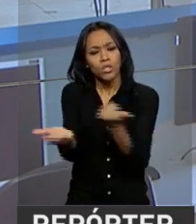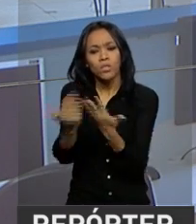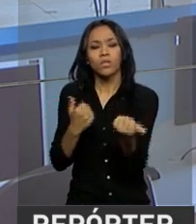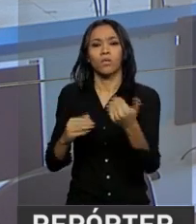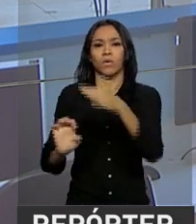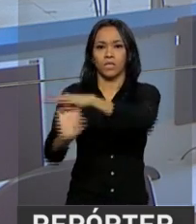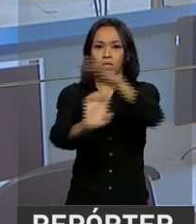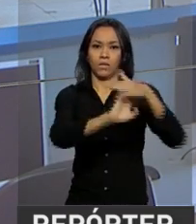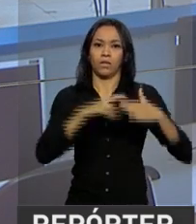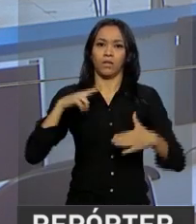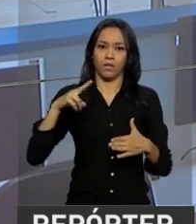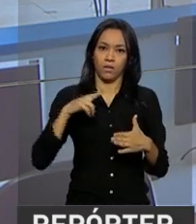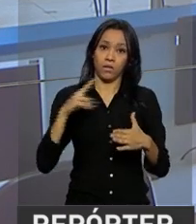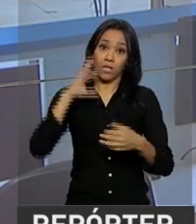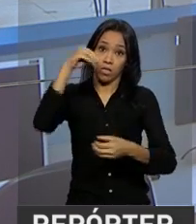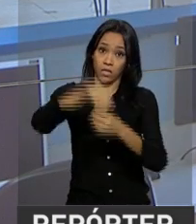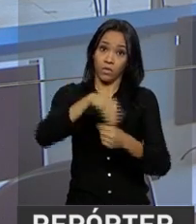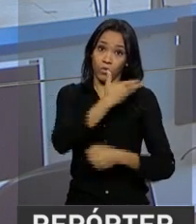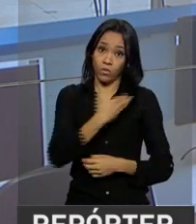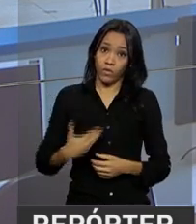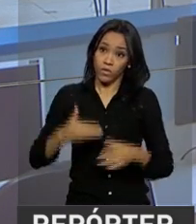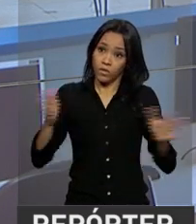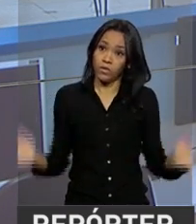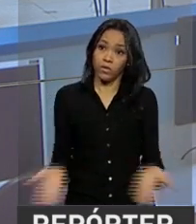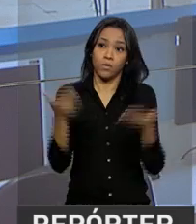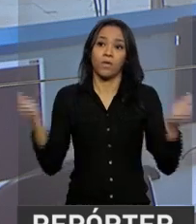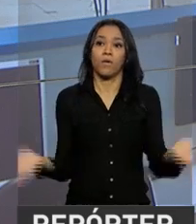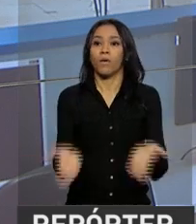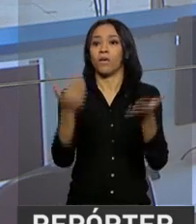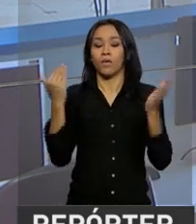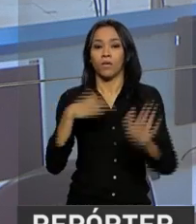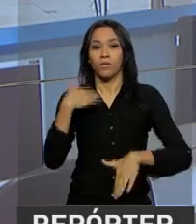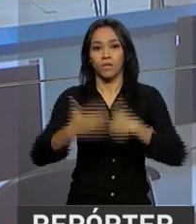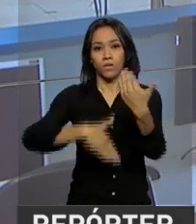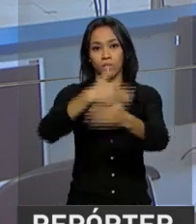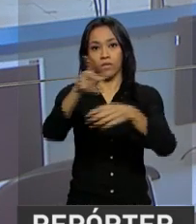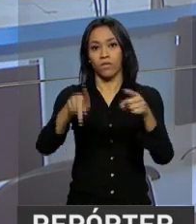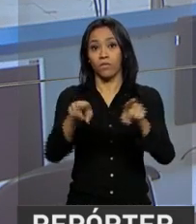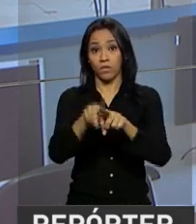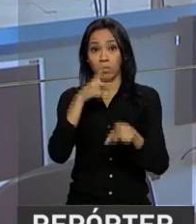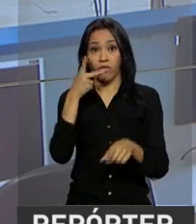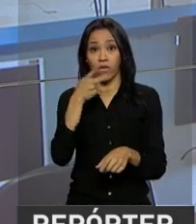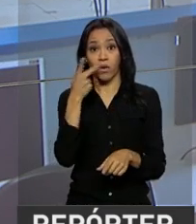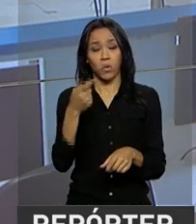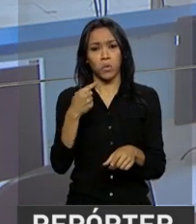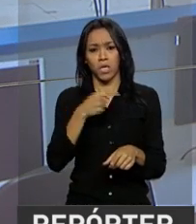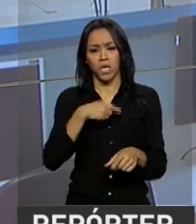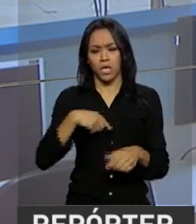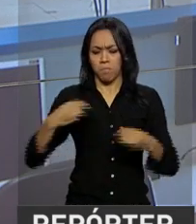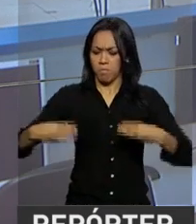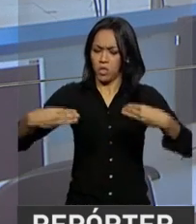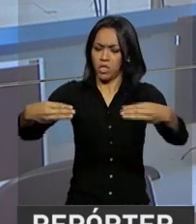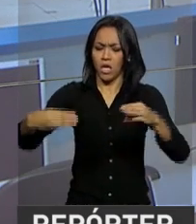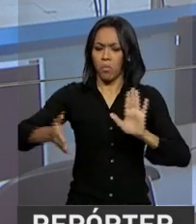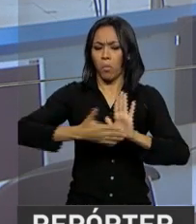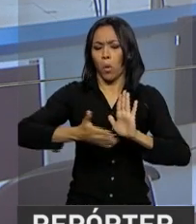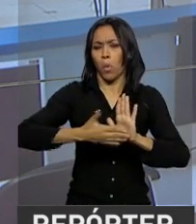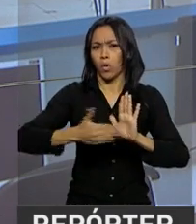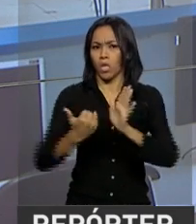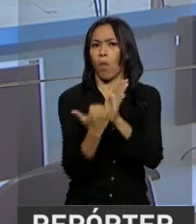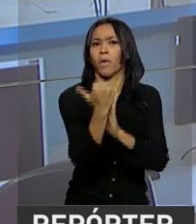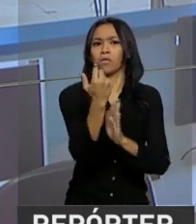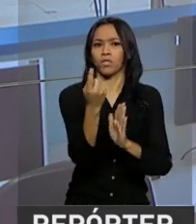do governo, estimulando o crescimento. Ainda foi falado que nenhum ministério vai apresentar propostas para o aumento de